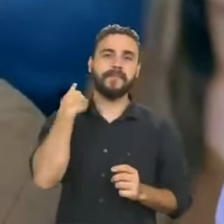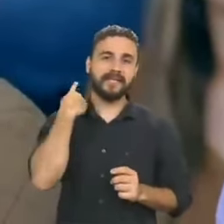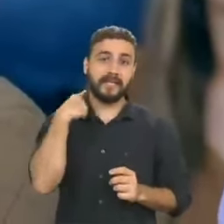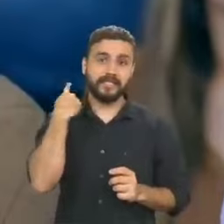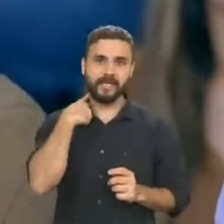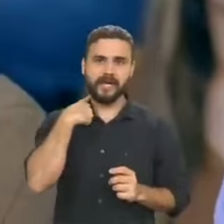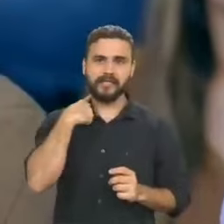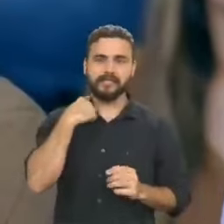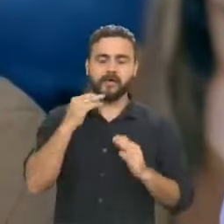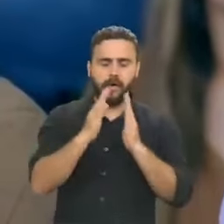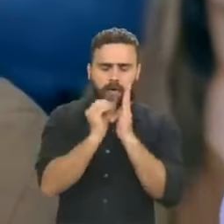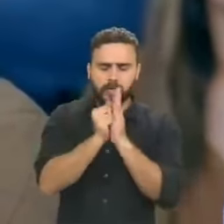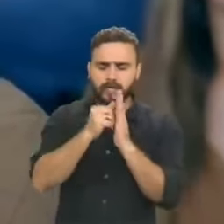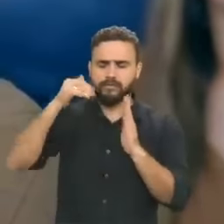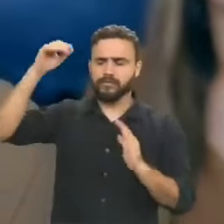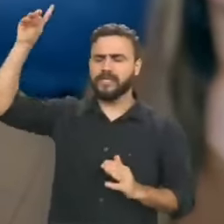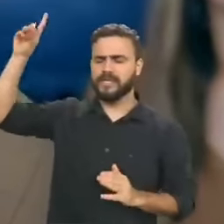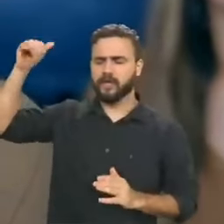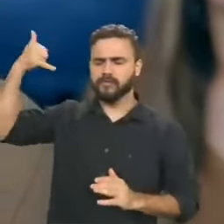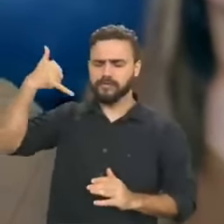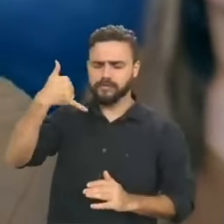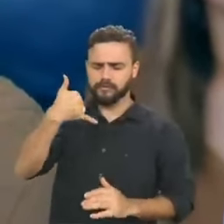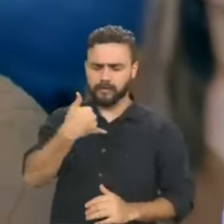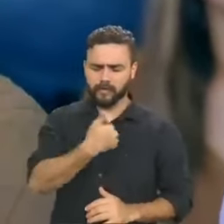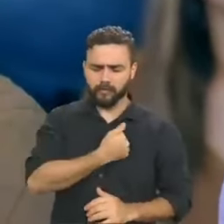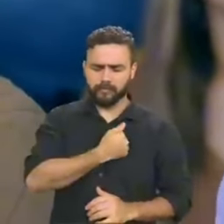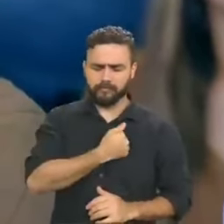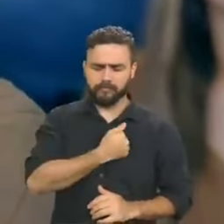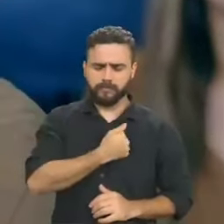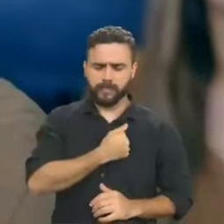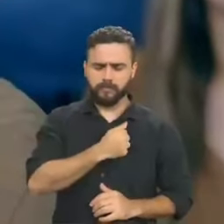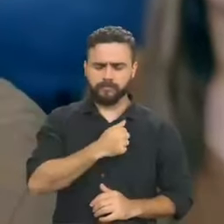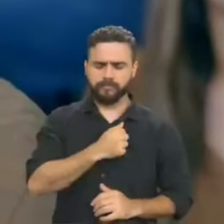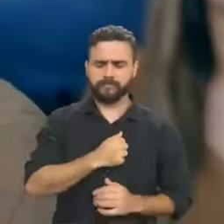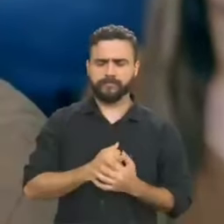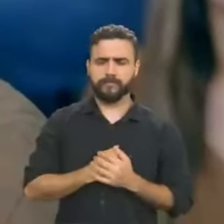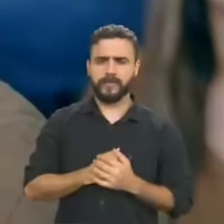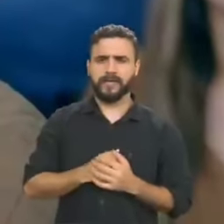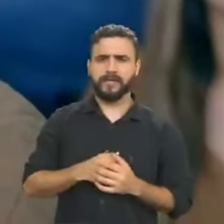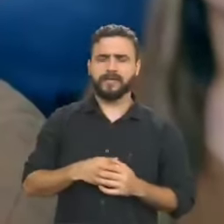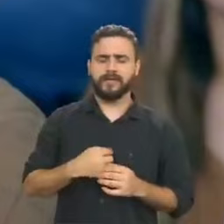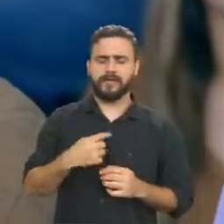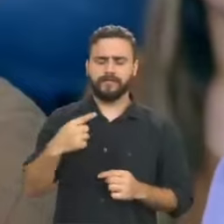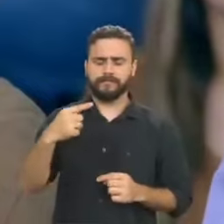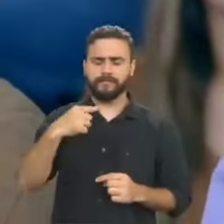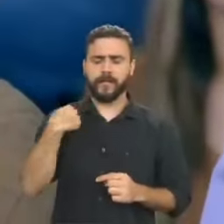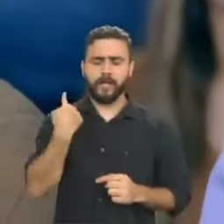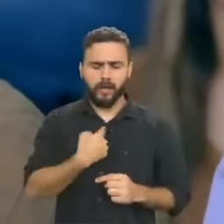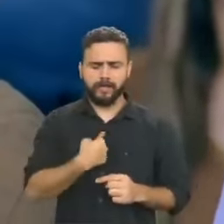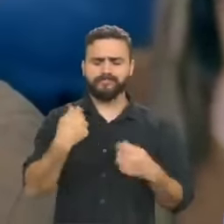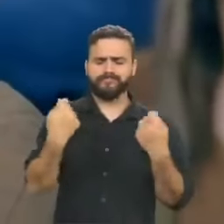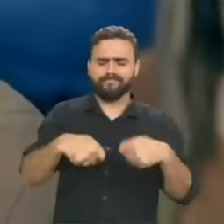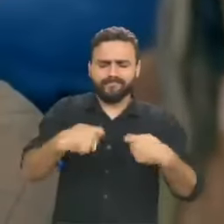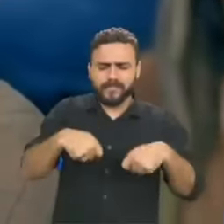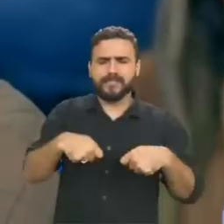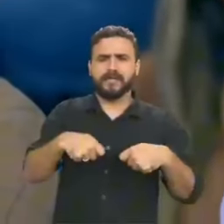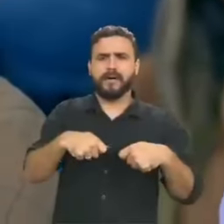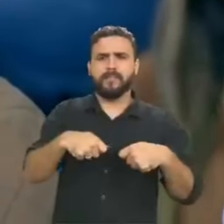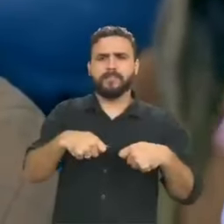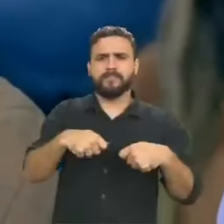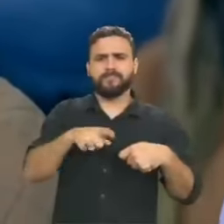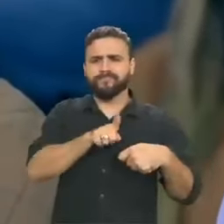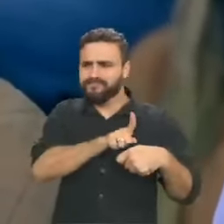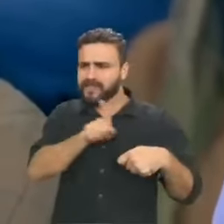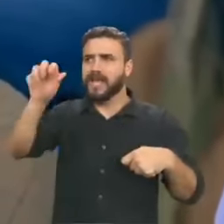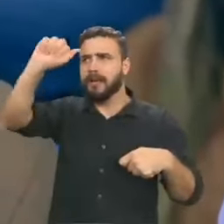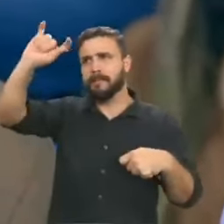falou conosco: vocês têm uma dívida com a África. Uma dívida com a África, o Brasil tem uma dívida com a África.